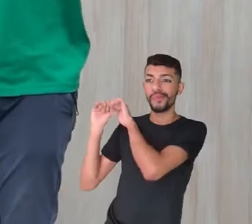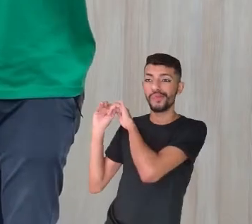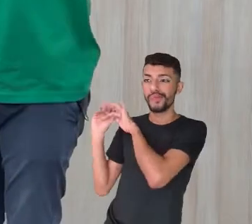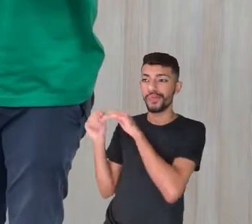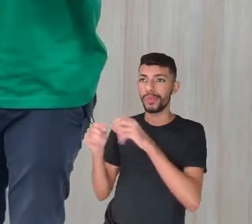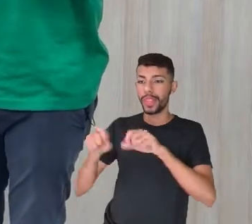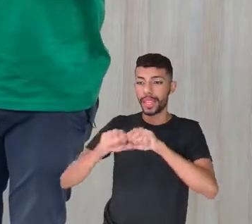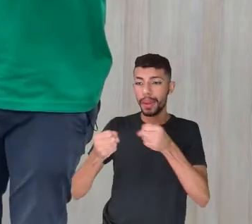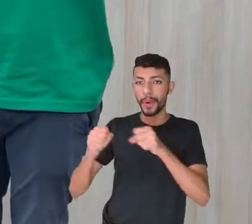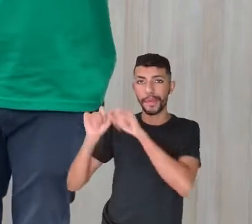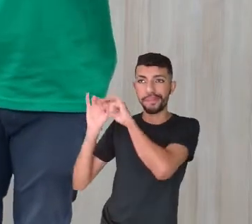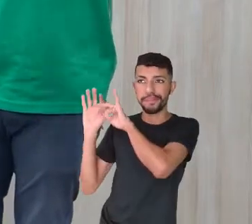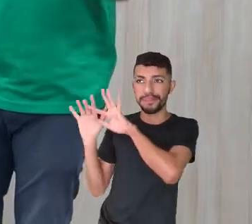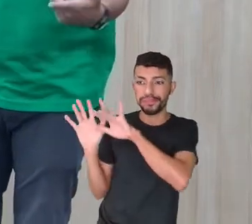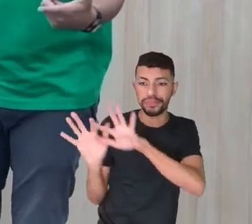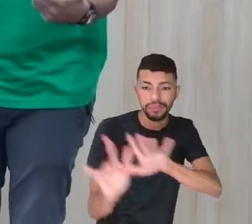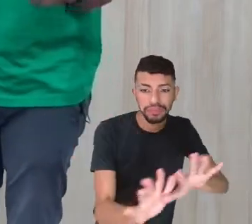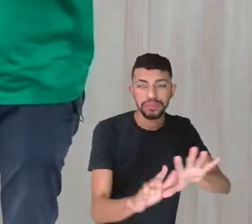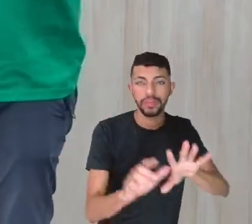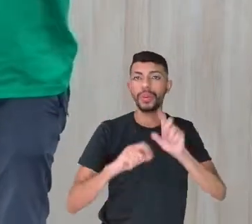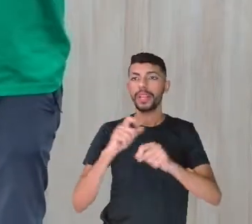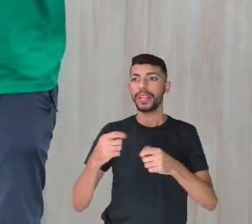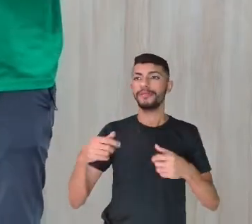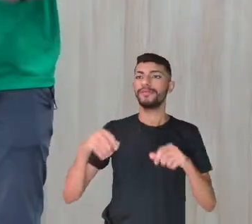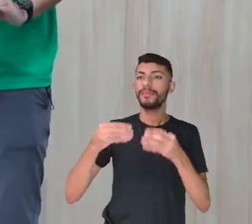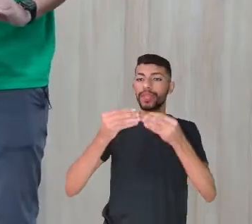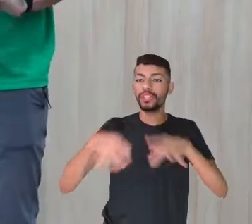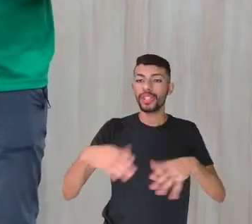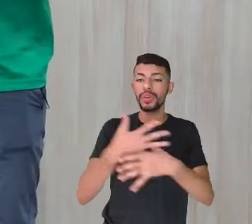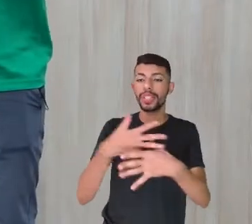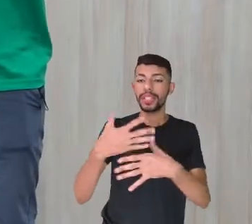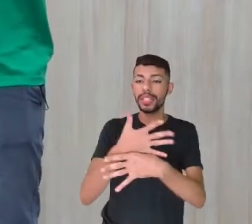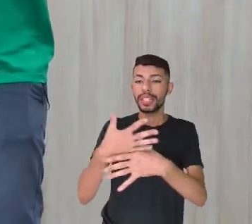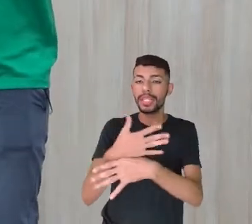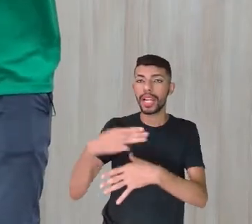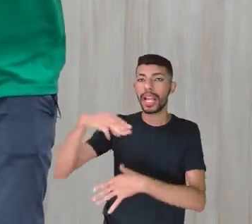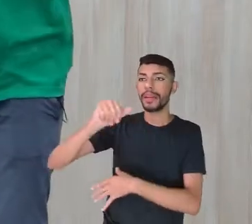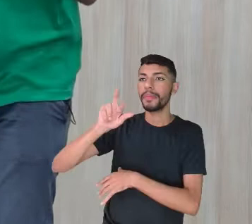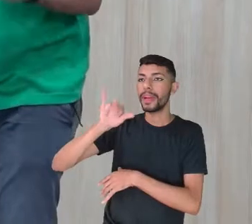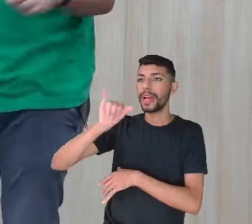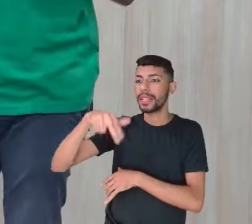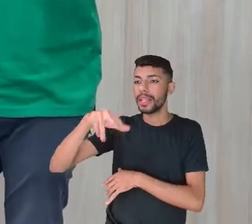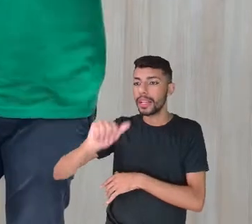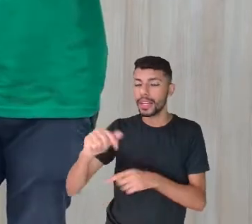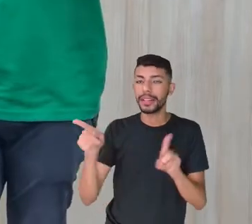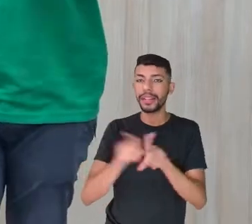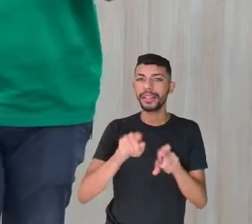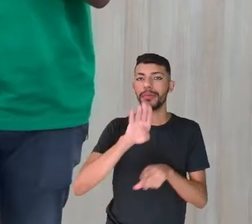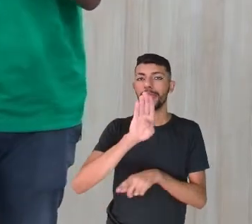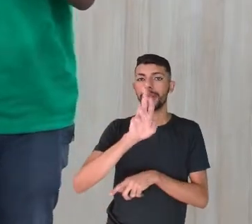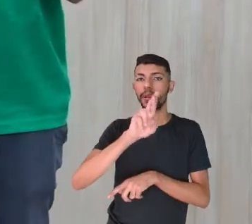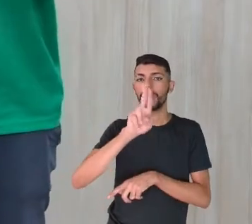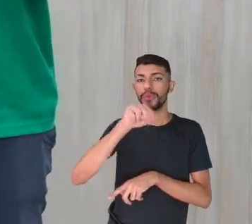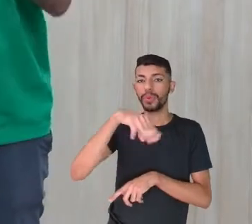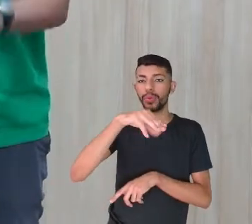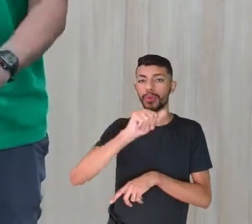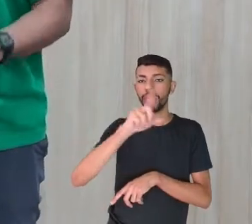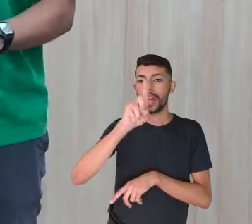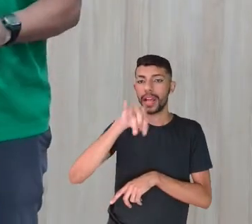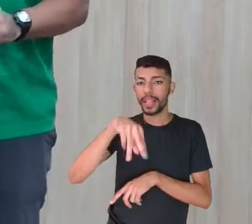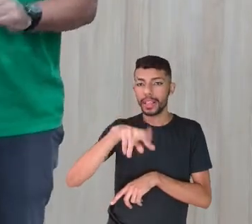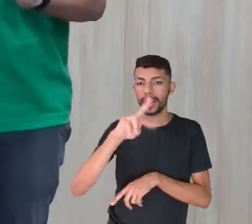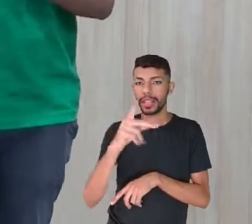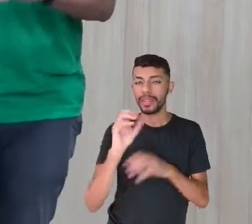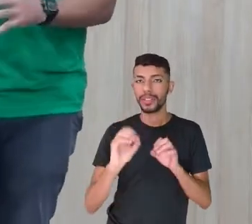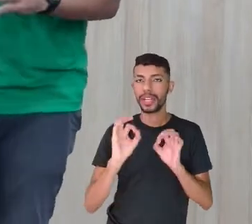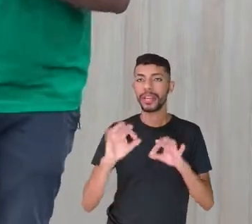de Mariana e a cidade de Brumadinho. E até hoje, né, infelizmente, pouco foi feito,